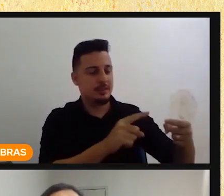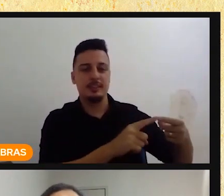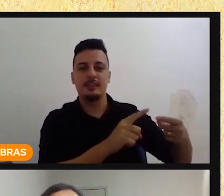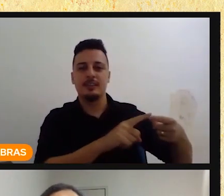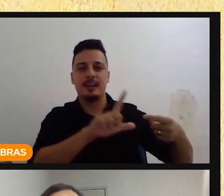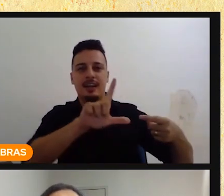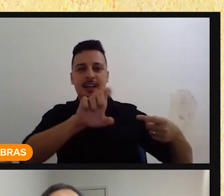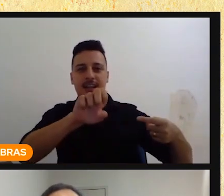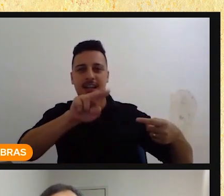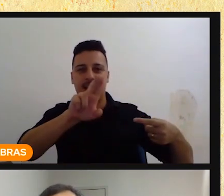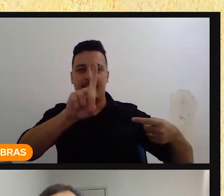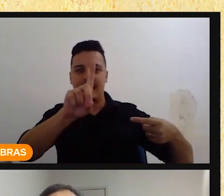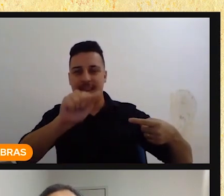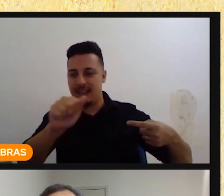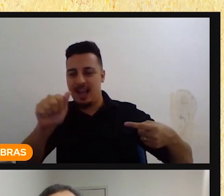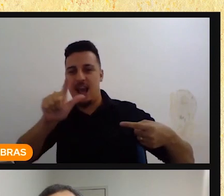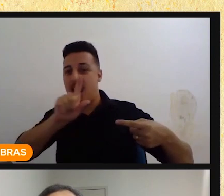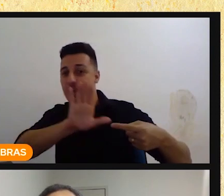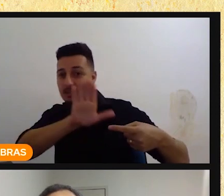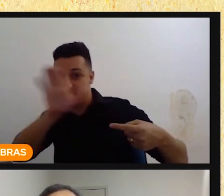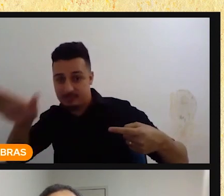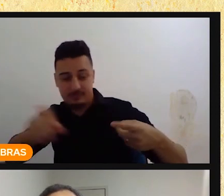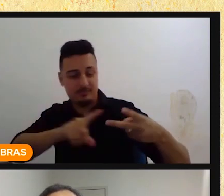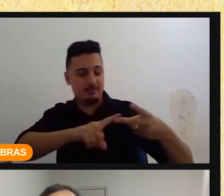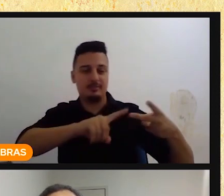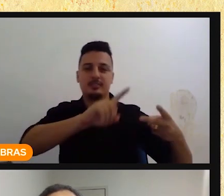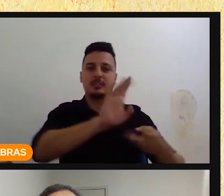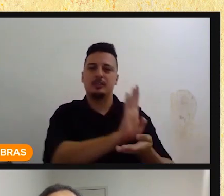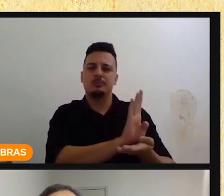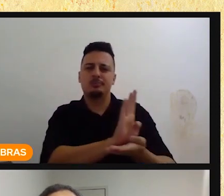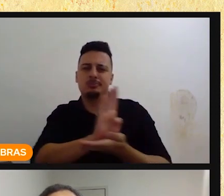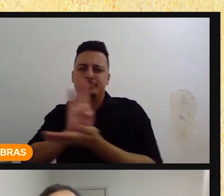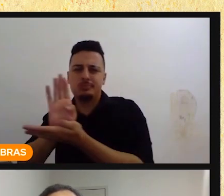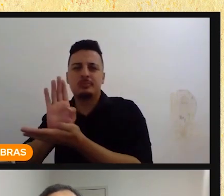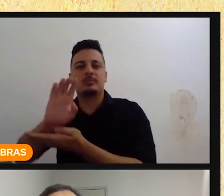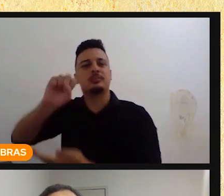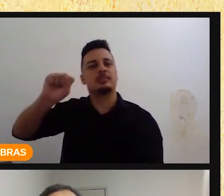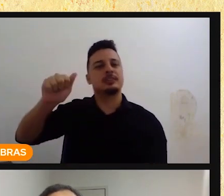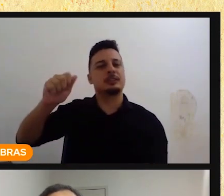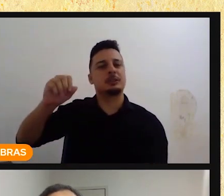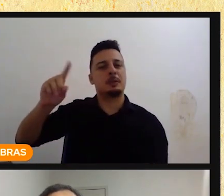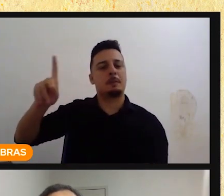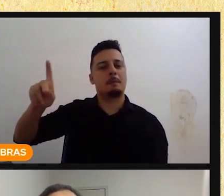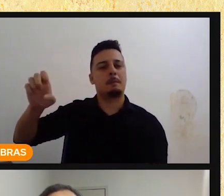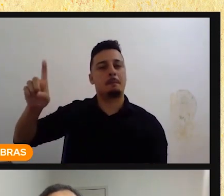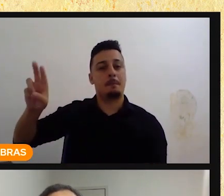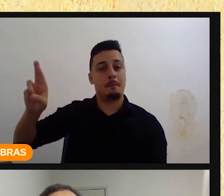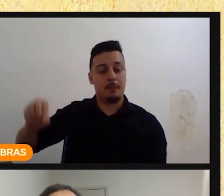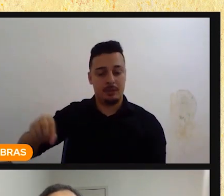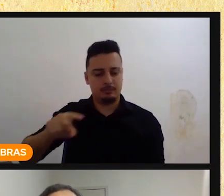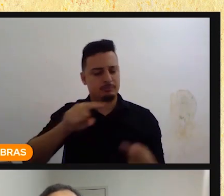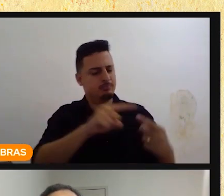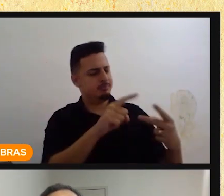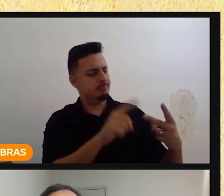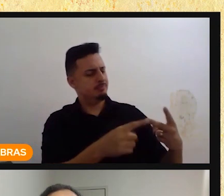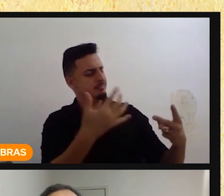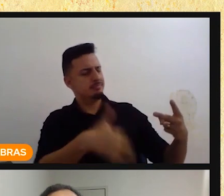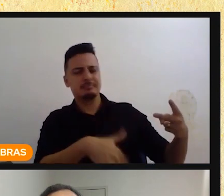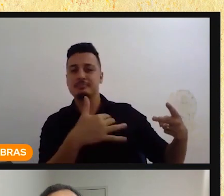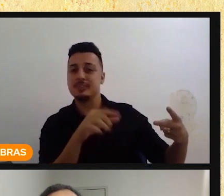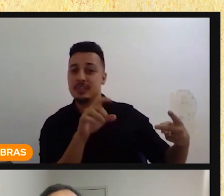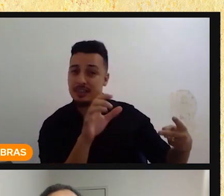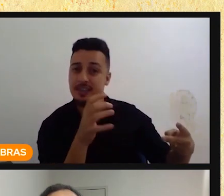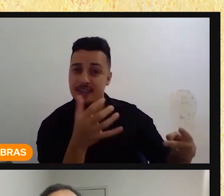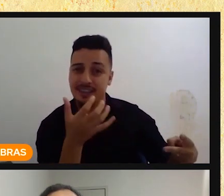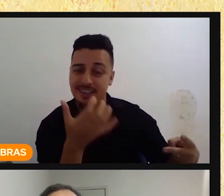o Jangadeiros da São Pedro. E aí, muito interessante também, a gente quer saber que projetos são esses e em que estágio eles